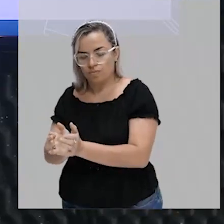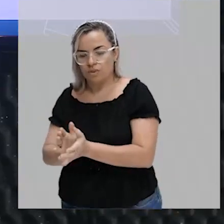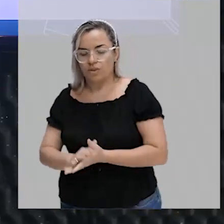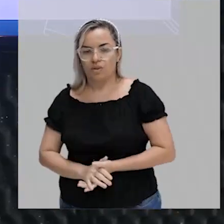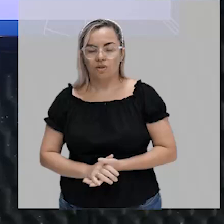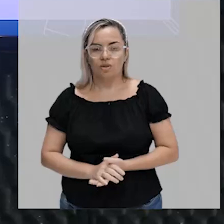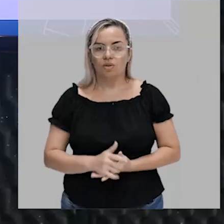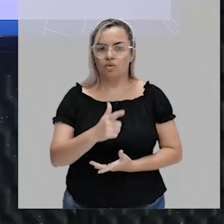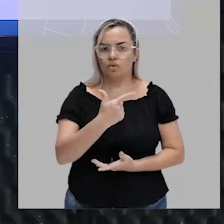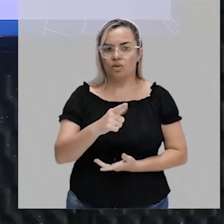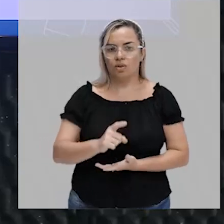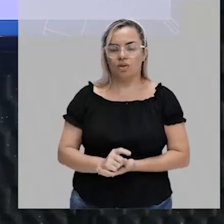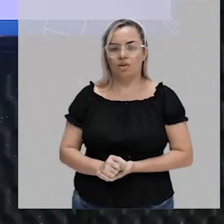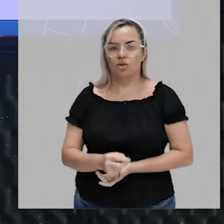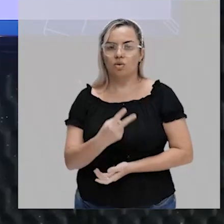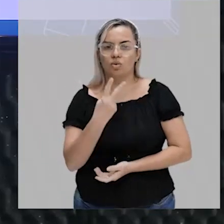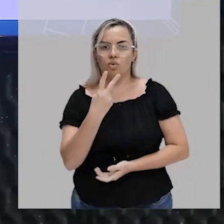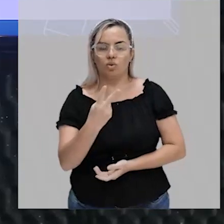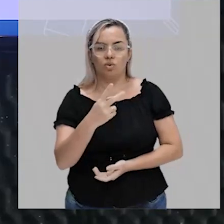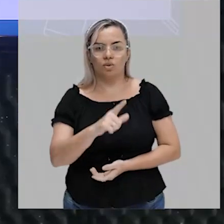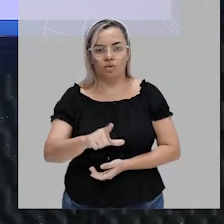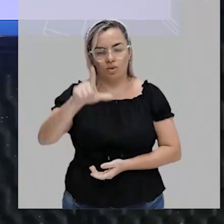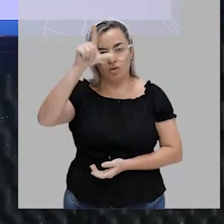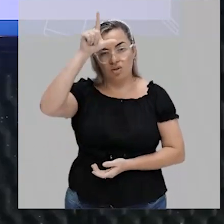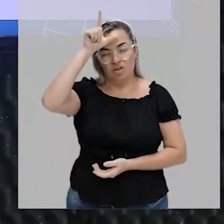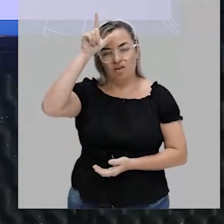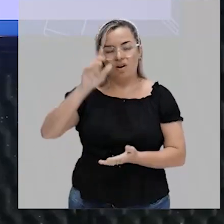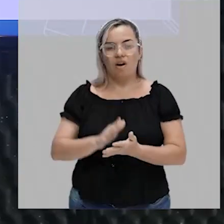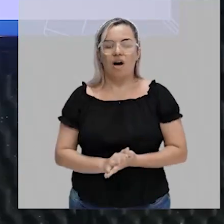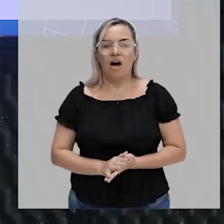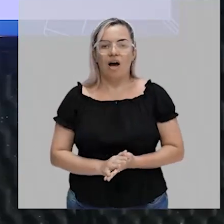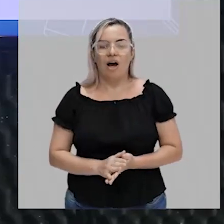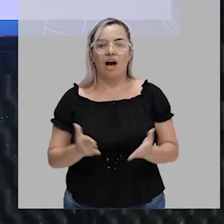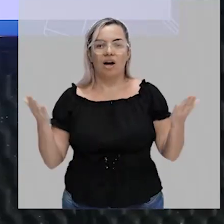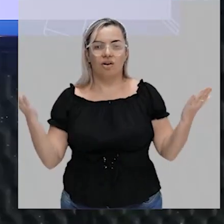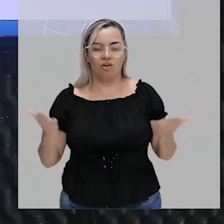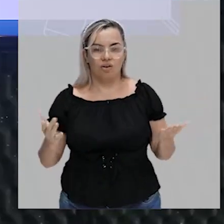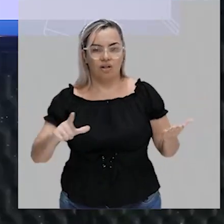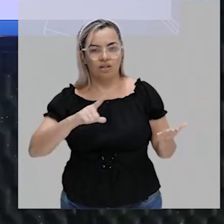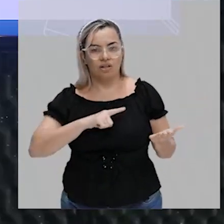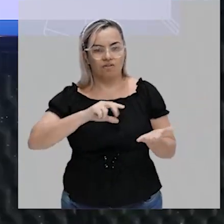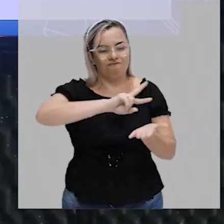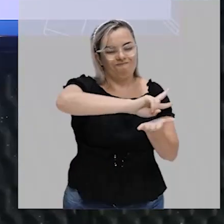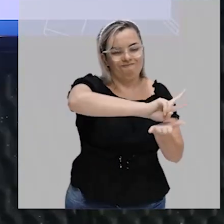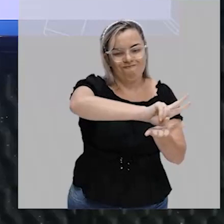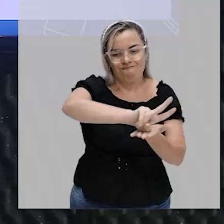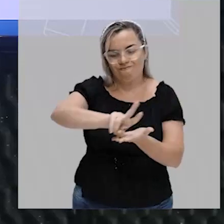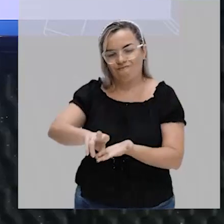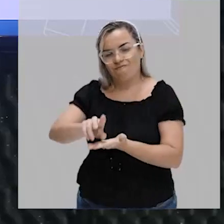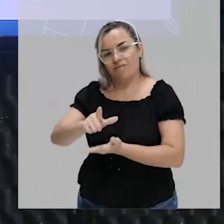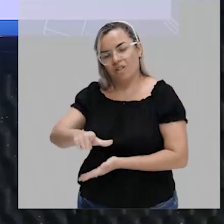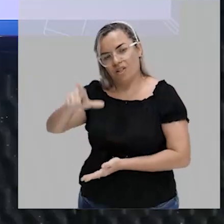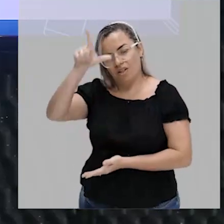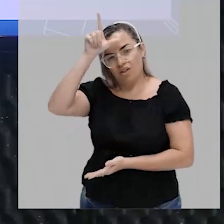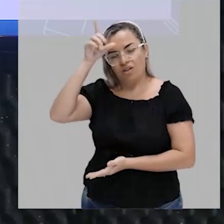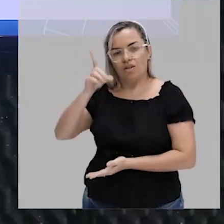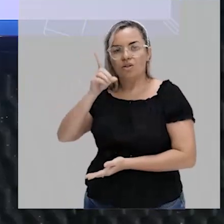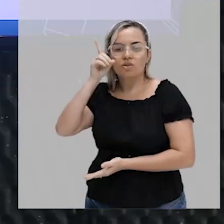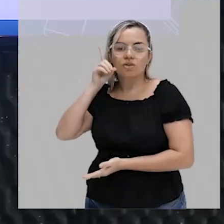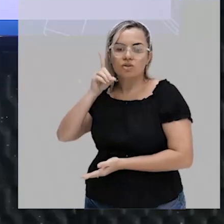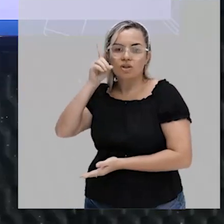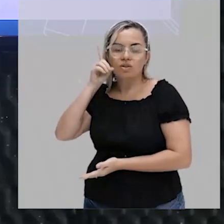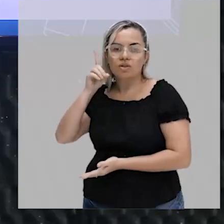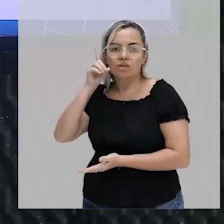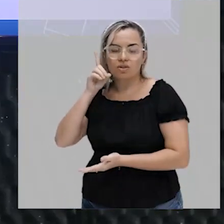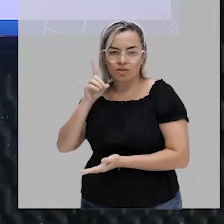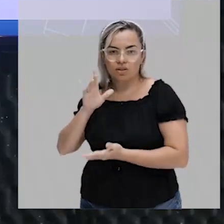apenas duas lideranças. Vão existir várias lideranças no mundo. Por exemplo, tu tem os Estados Unidos, com uma zona de influência importante. Tu tem